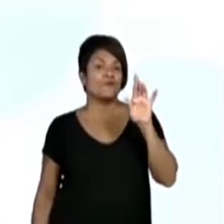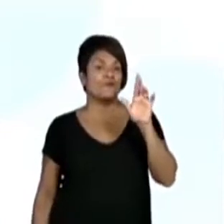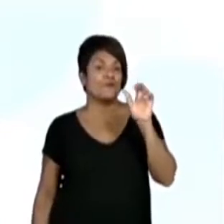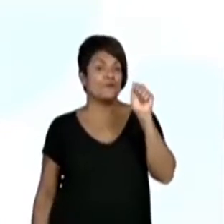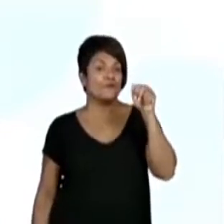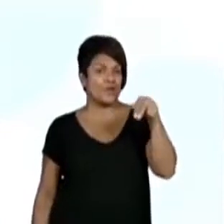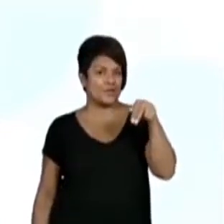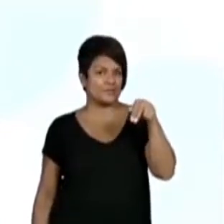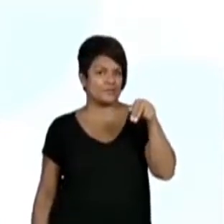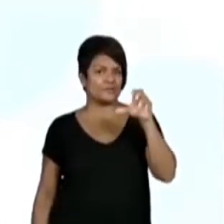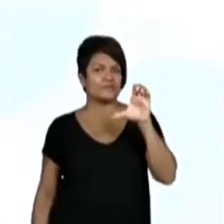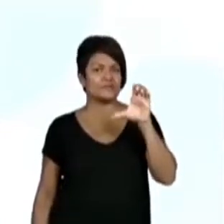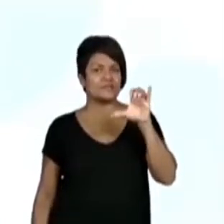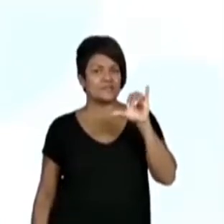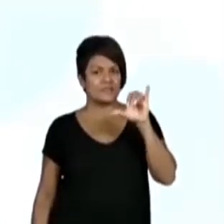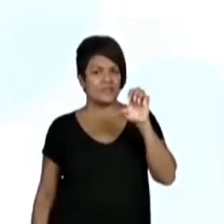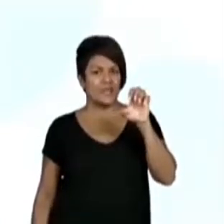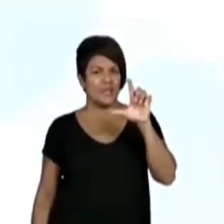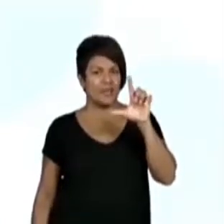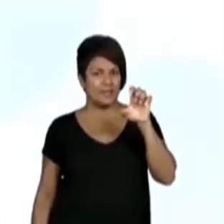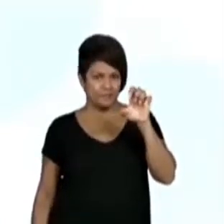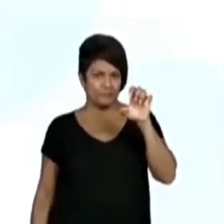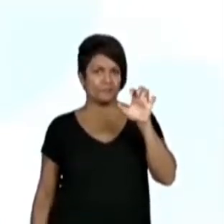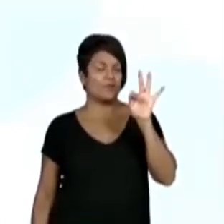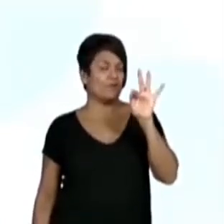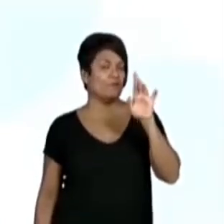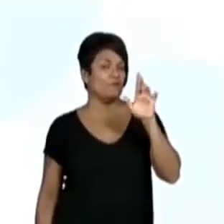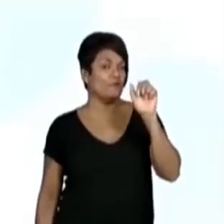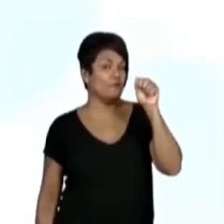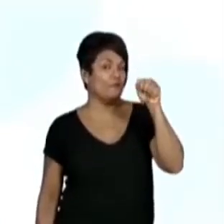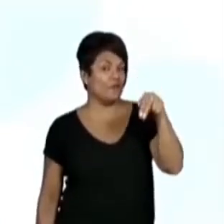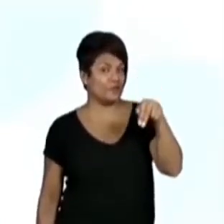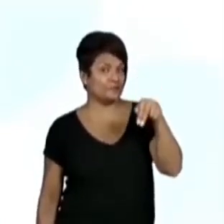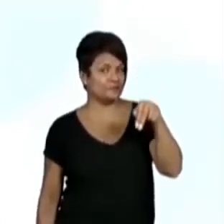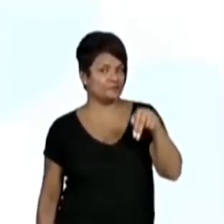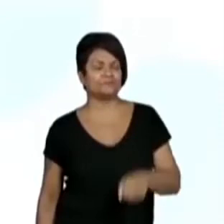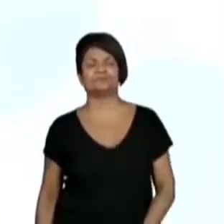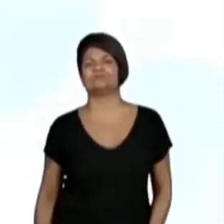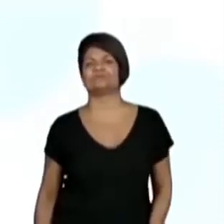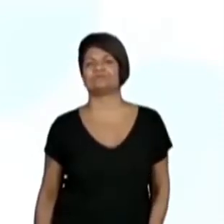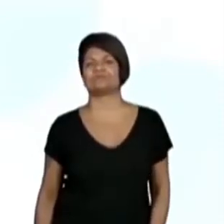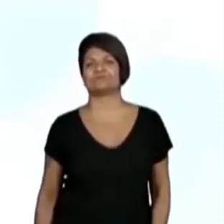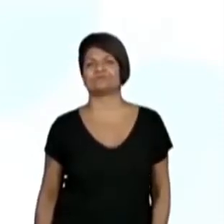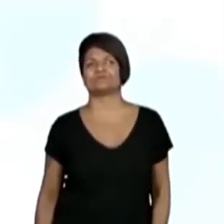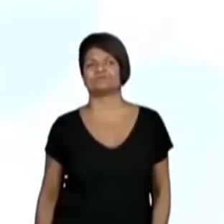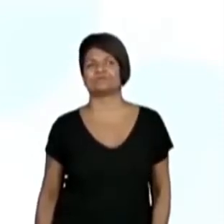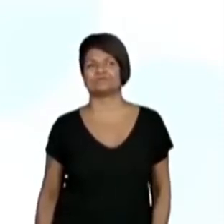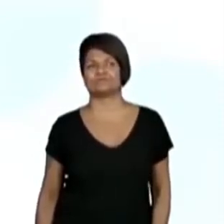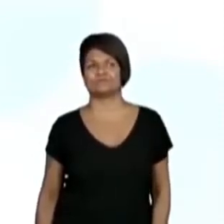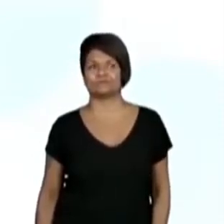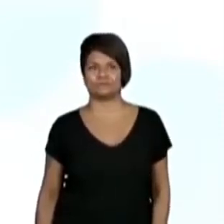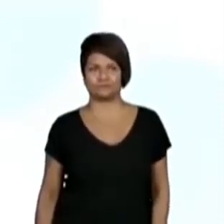Frango. Vamos lá. Frango. Tenho o F.